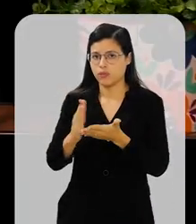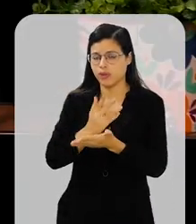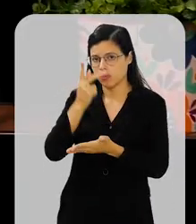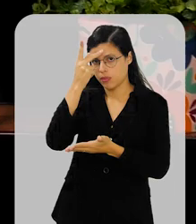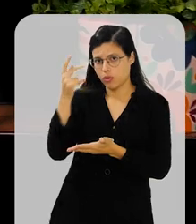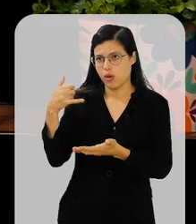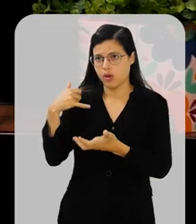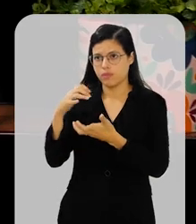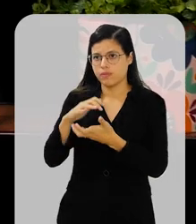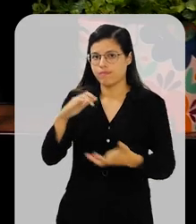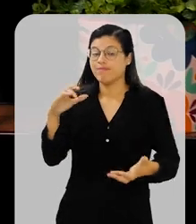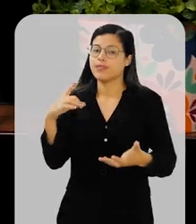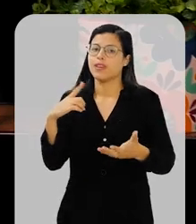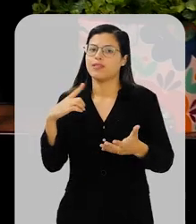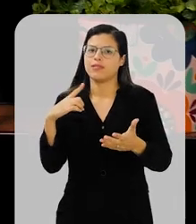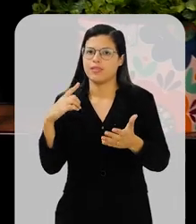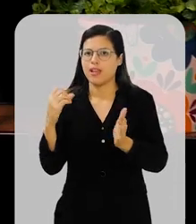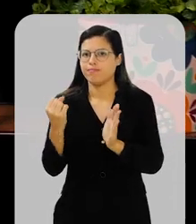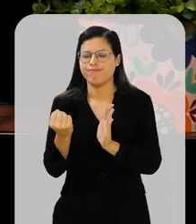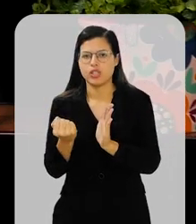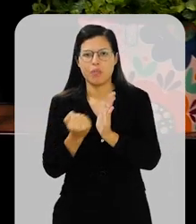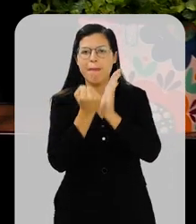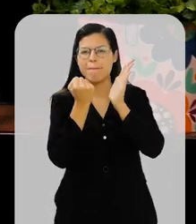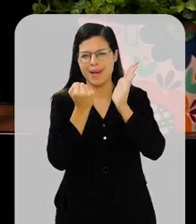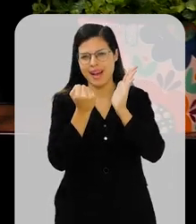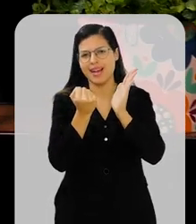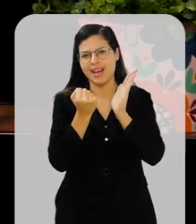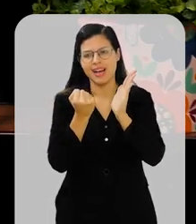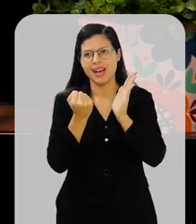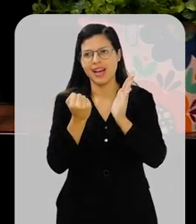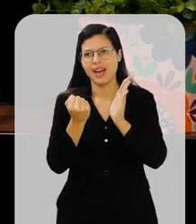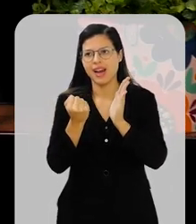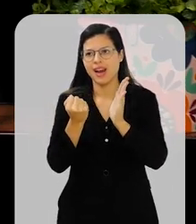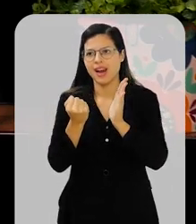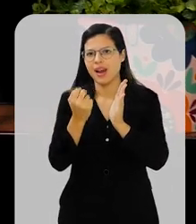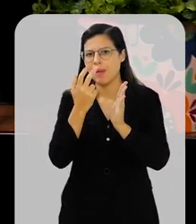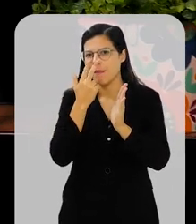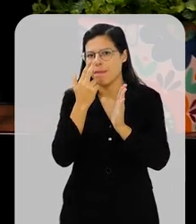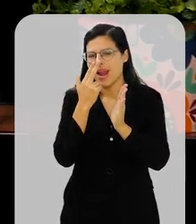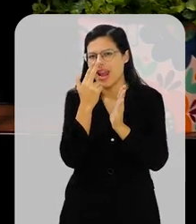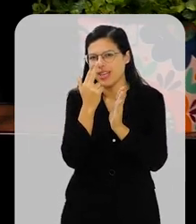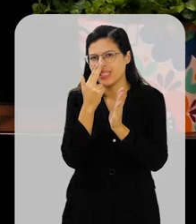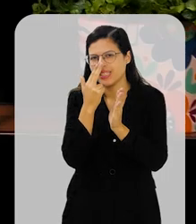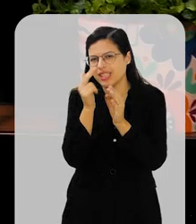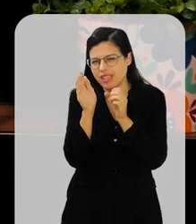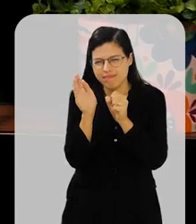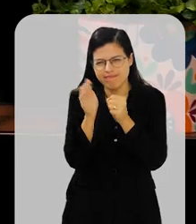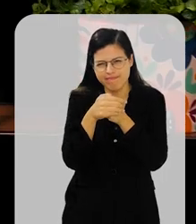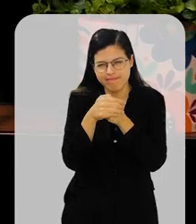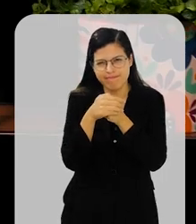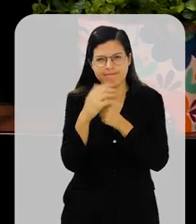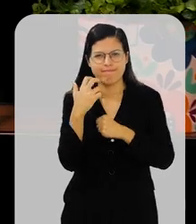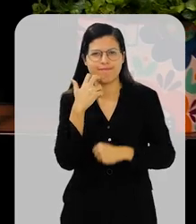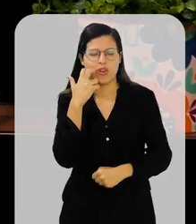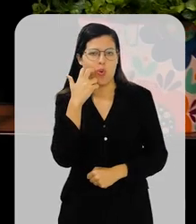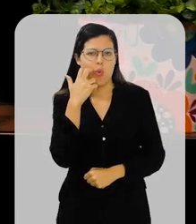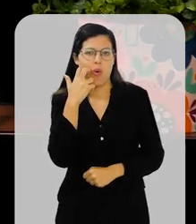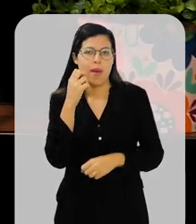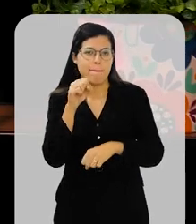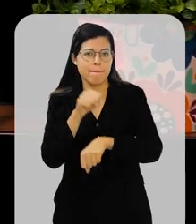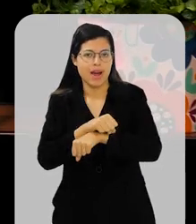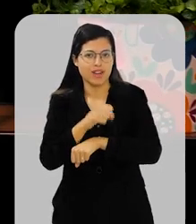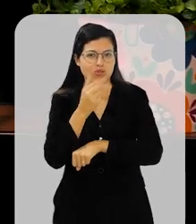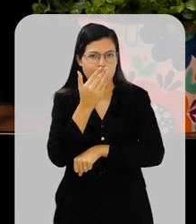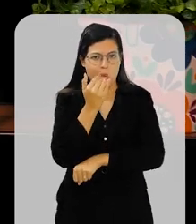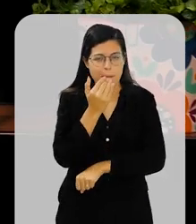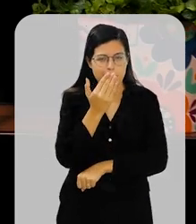vezes o idoso, ele fica com umas marcas, ele fica tipo assim, arredio, né? E ele fica